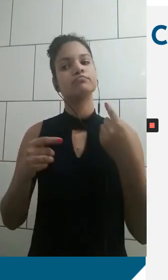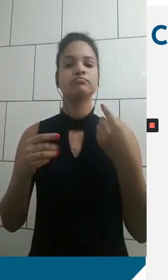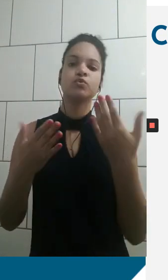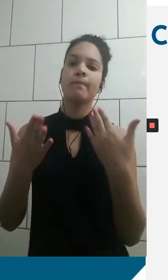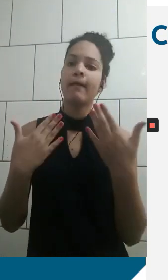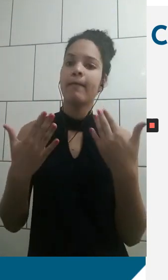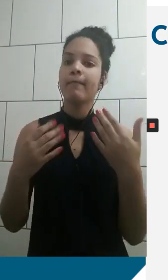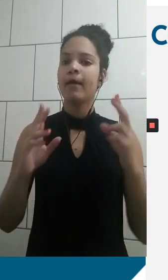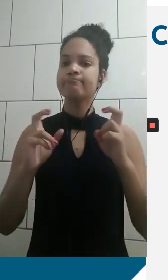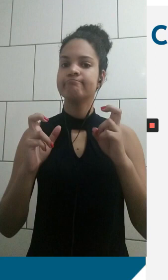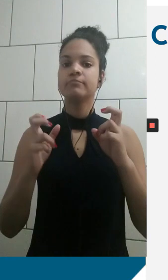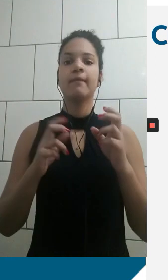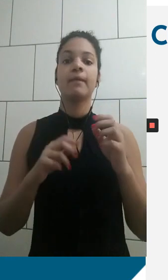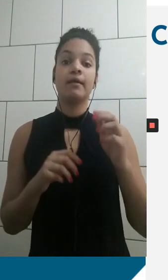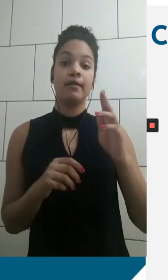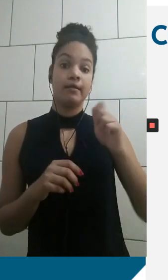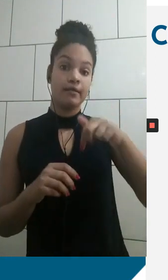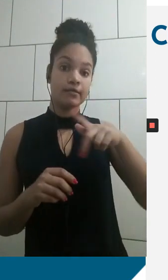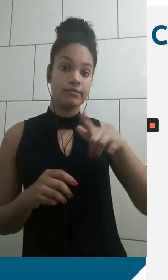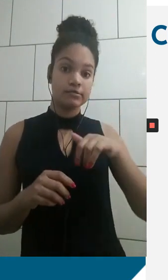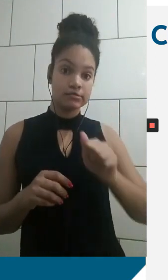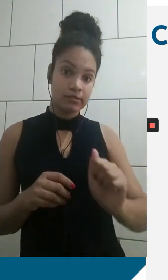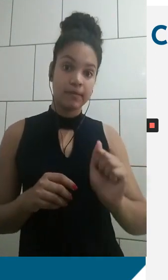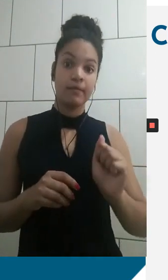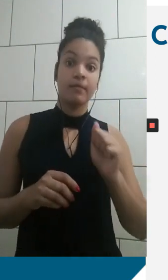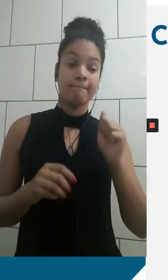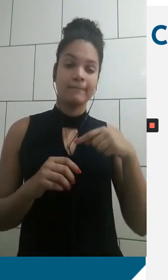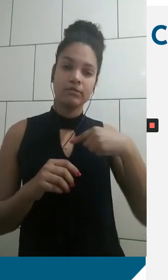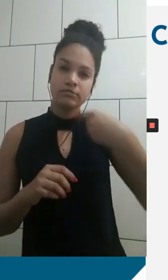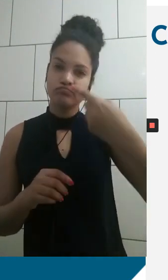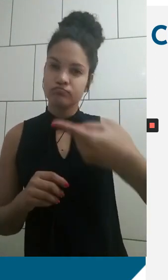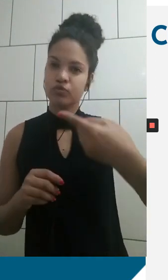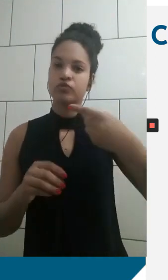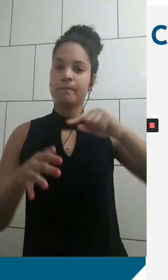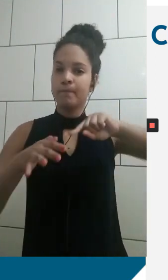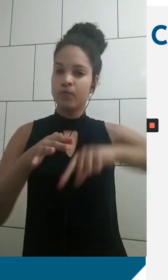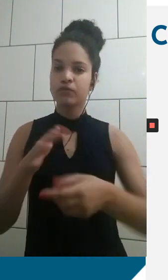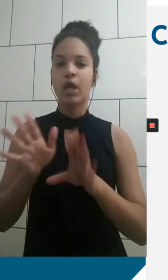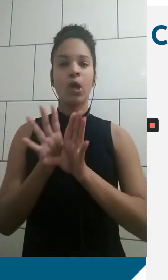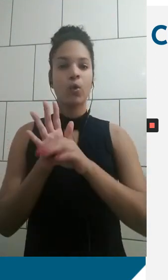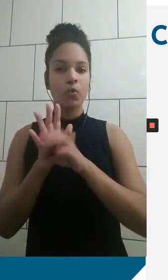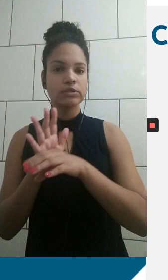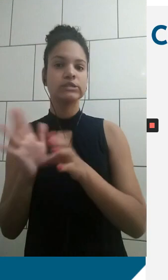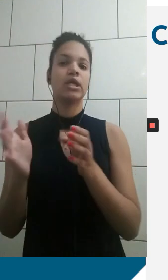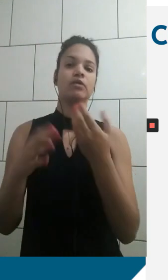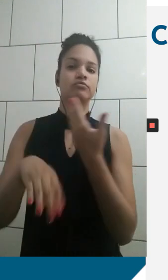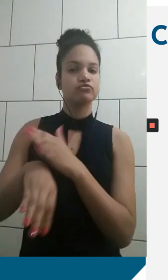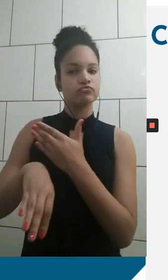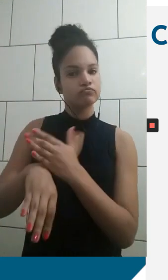ser posteriormente aprofundado esses conceitos, as atividades, os exercícios, vocês, alunos do